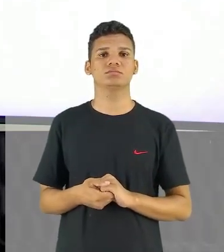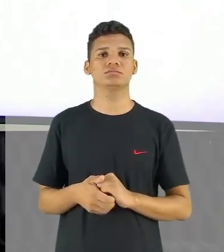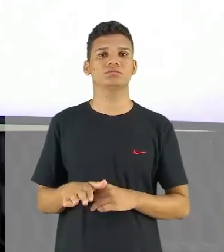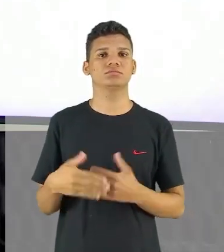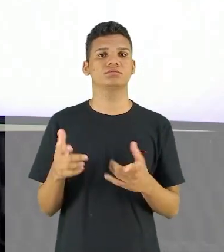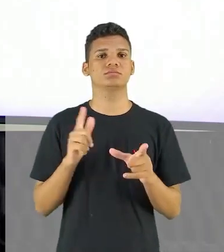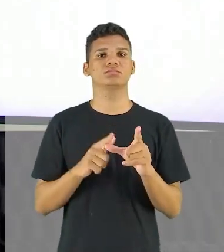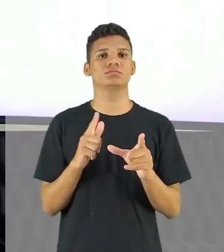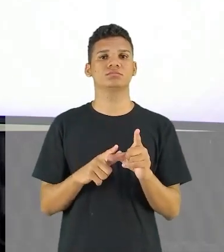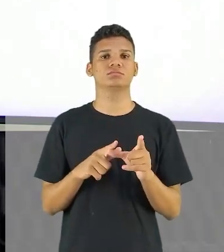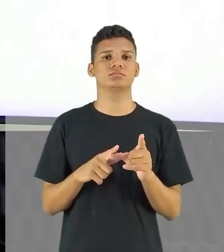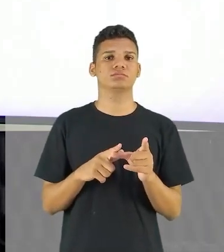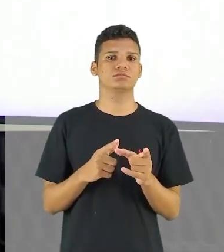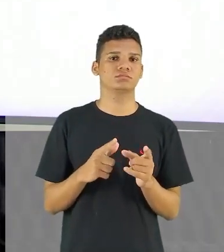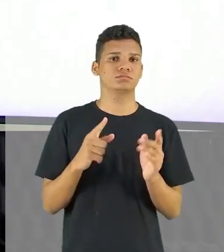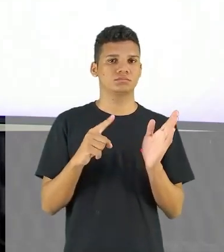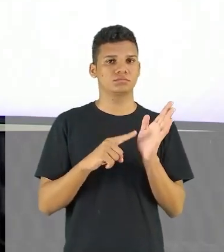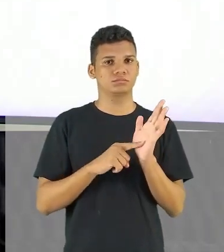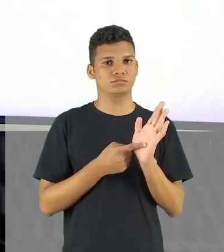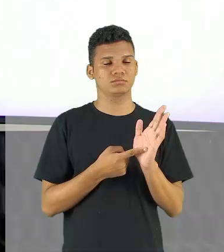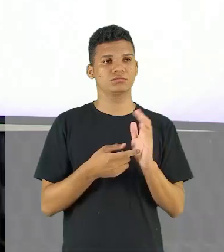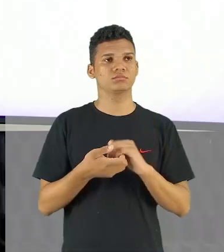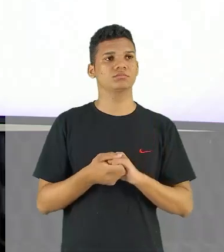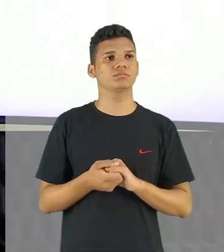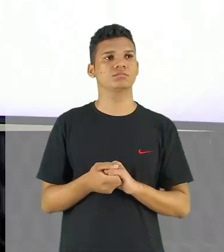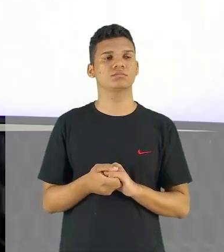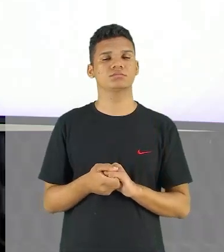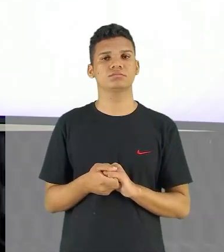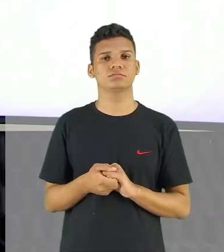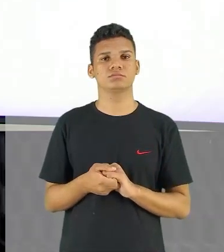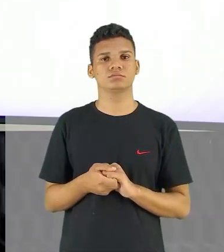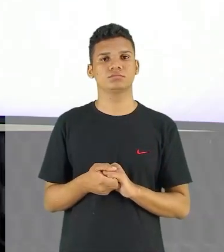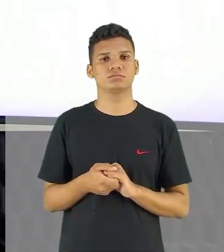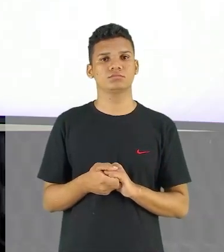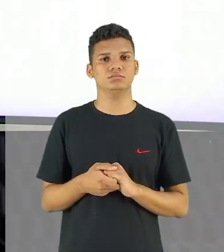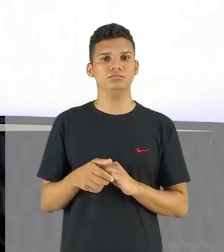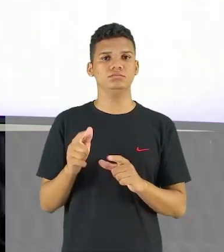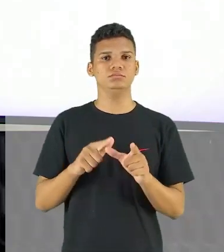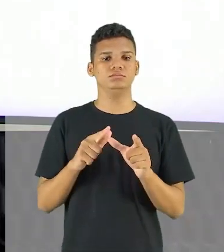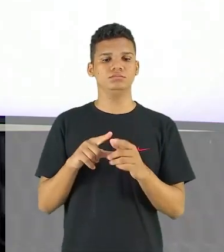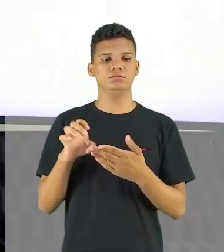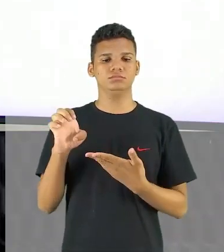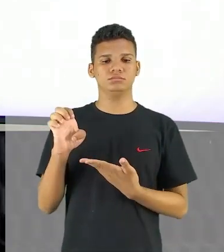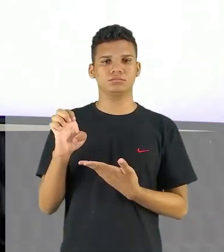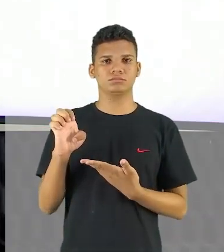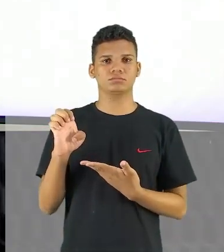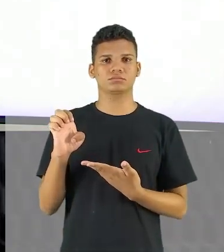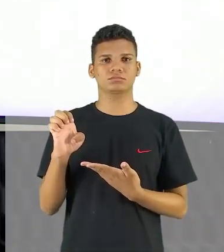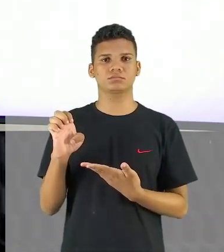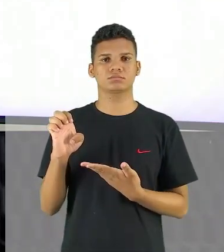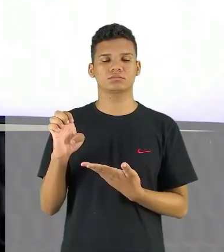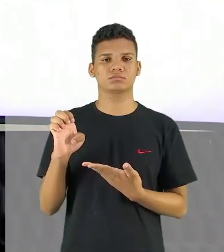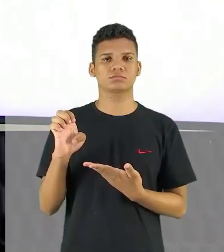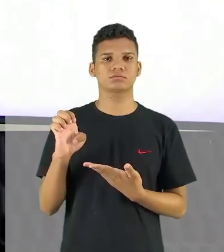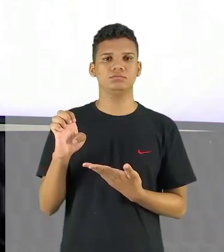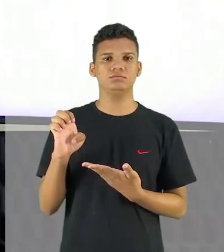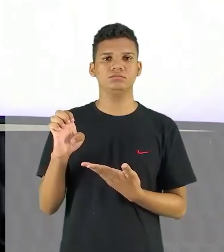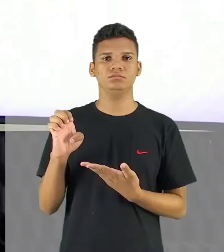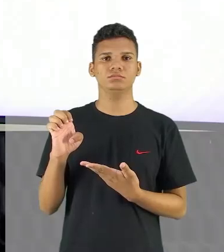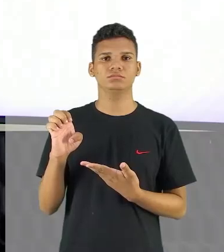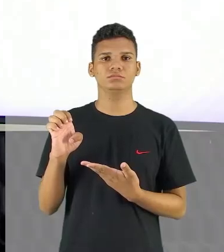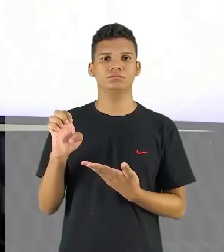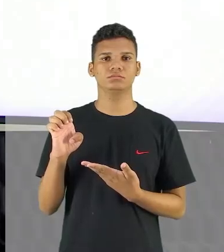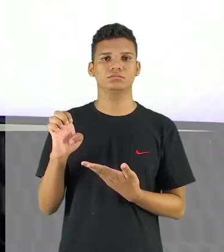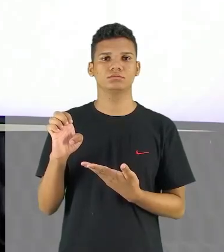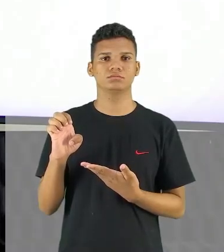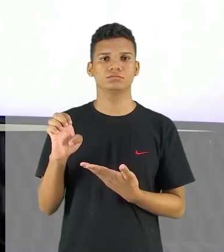Letra E, pontuação sem uso de travessões, reticências, interrogações e exclamações que intensifica a objetividade.